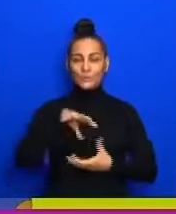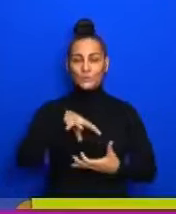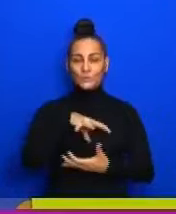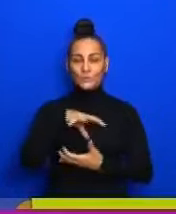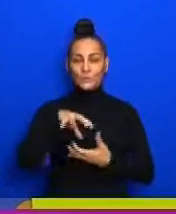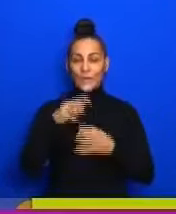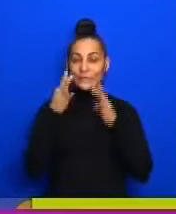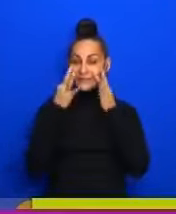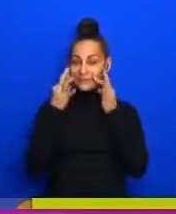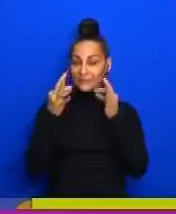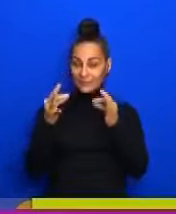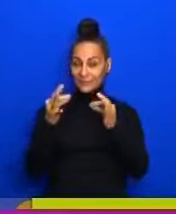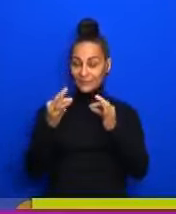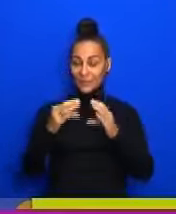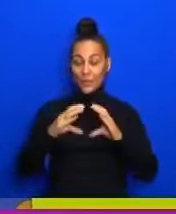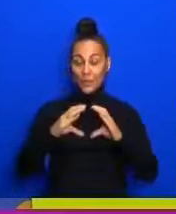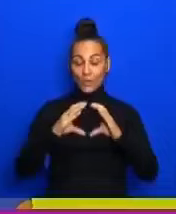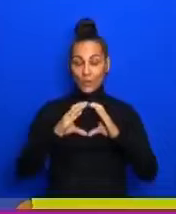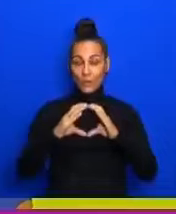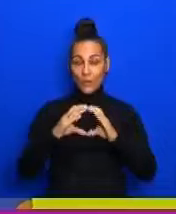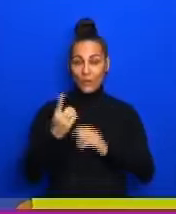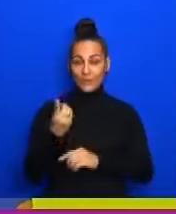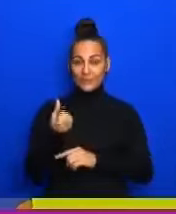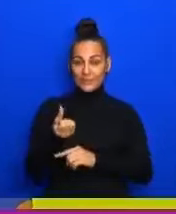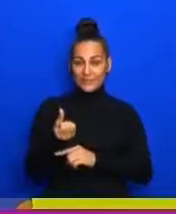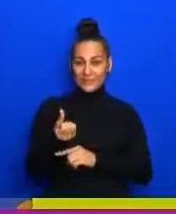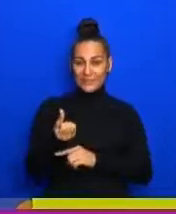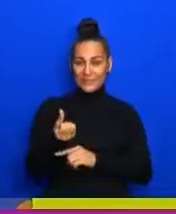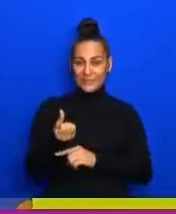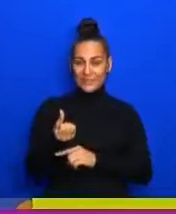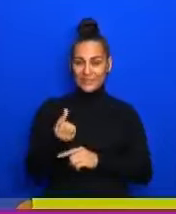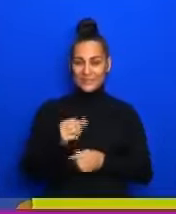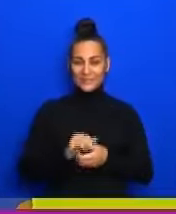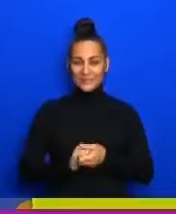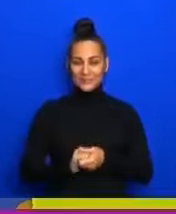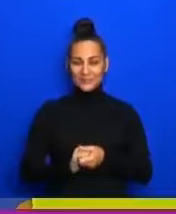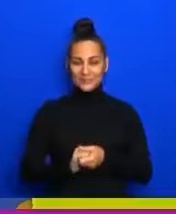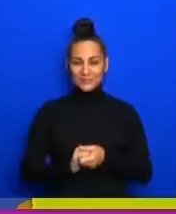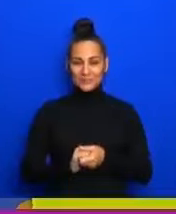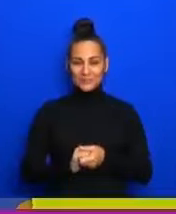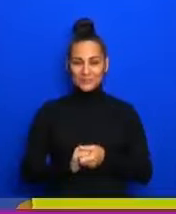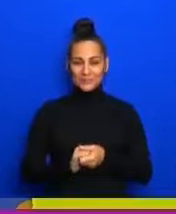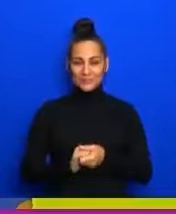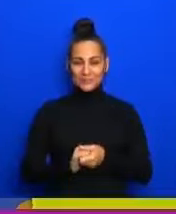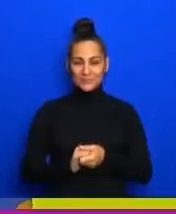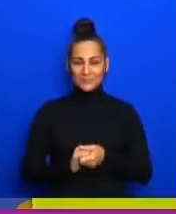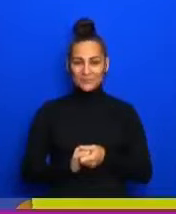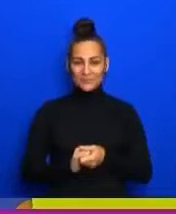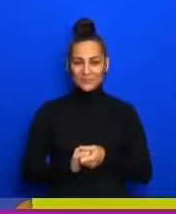Embaralhando, globos girando, atenção. 16. Bola rosa.